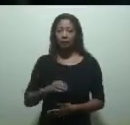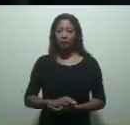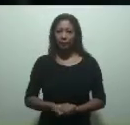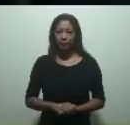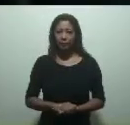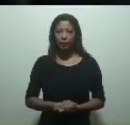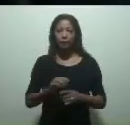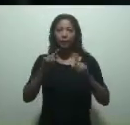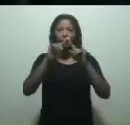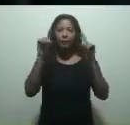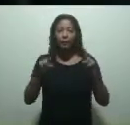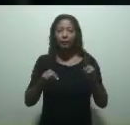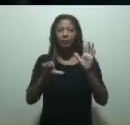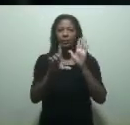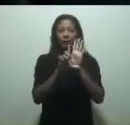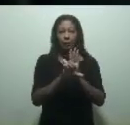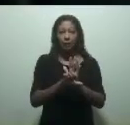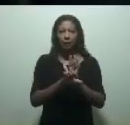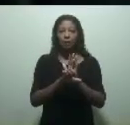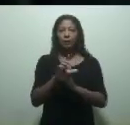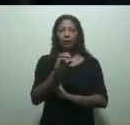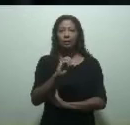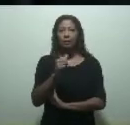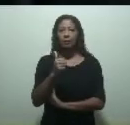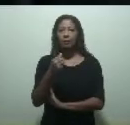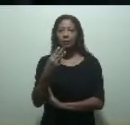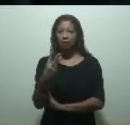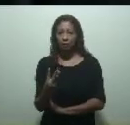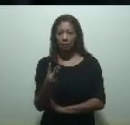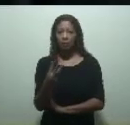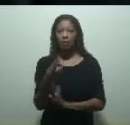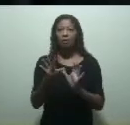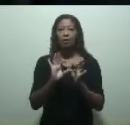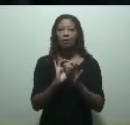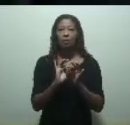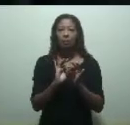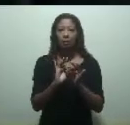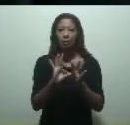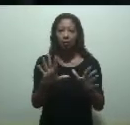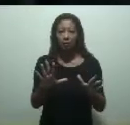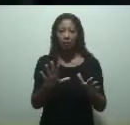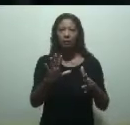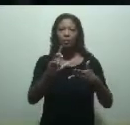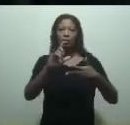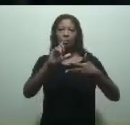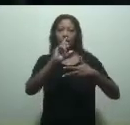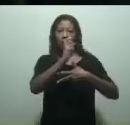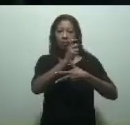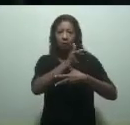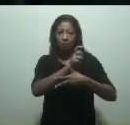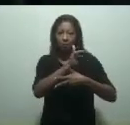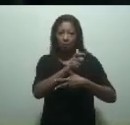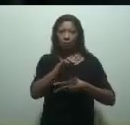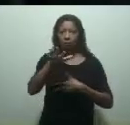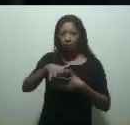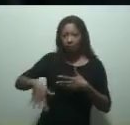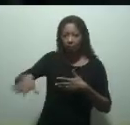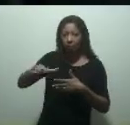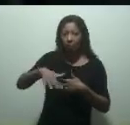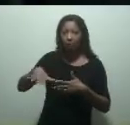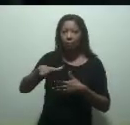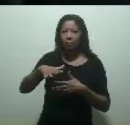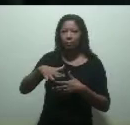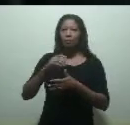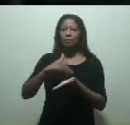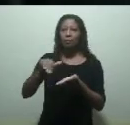Projeto de lei número 013-2020 autoriza o Poder Executivo, no âmbito da Secretaria Municipal de